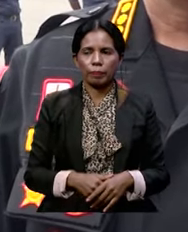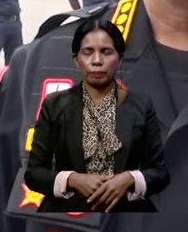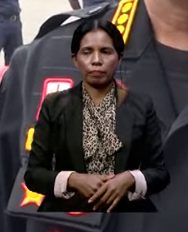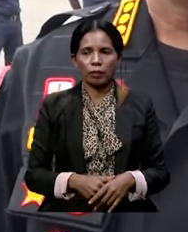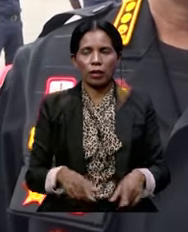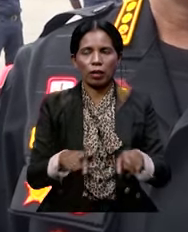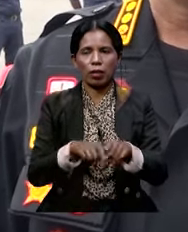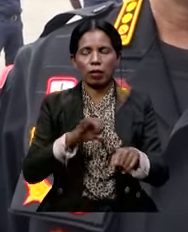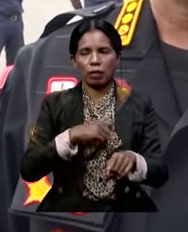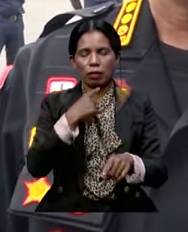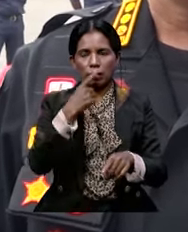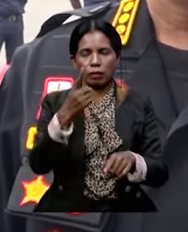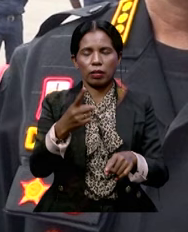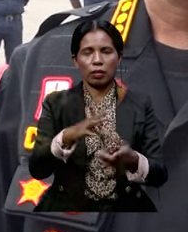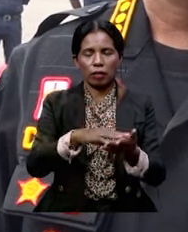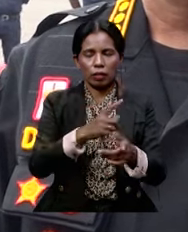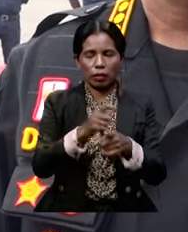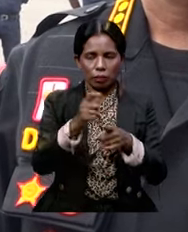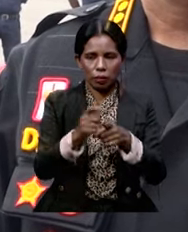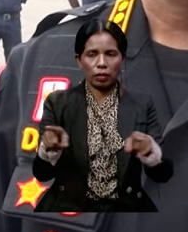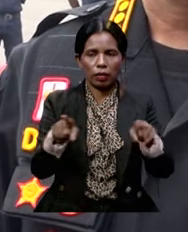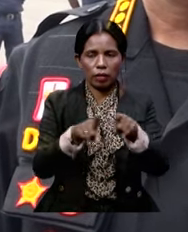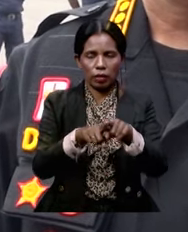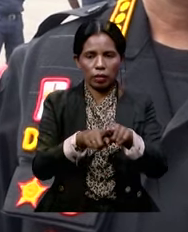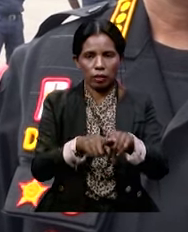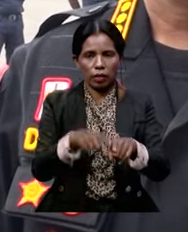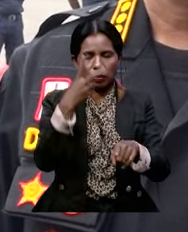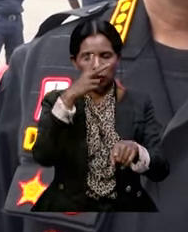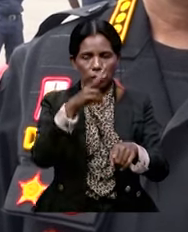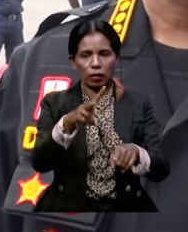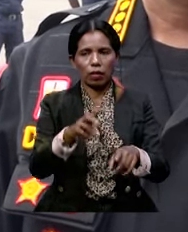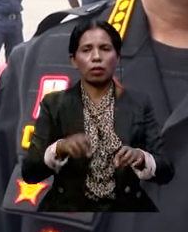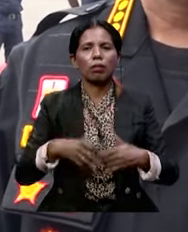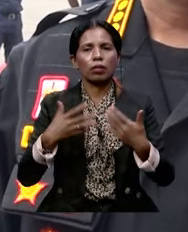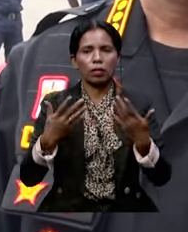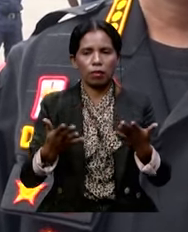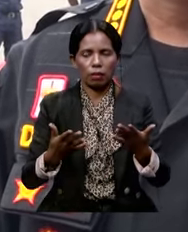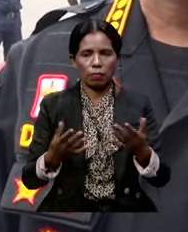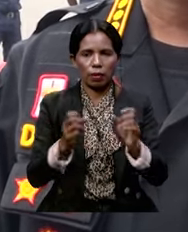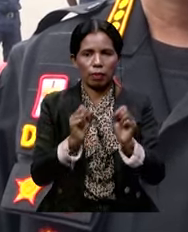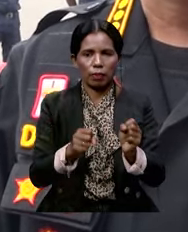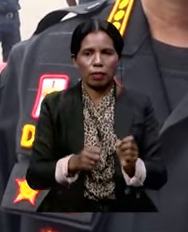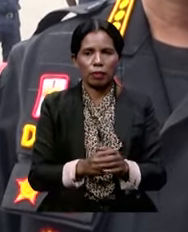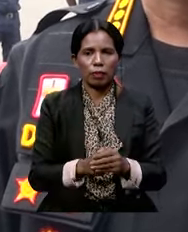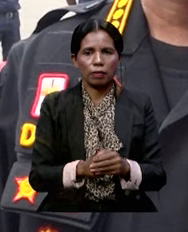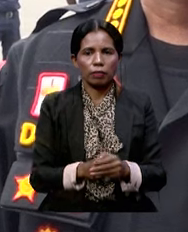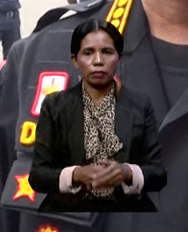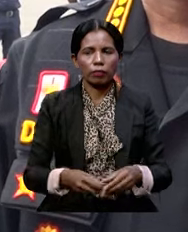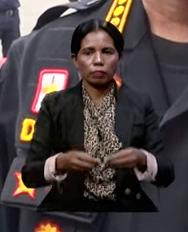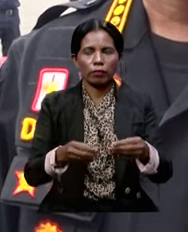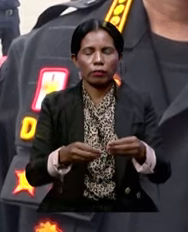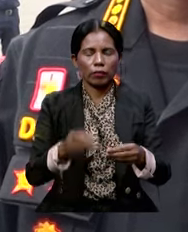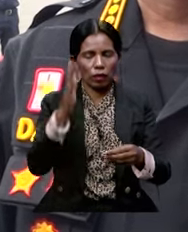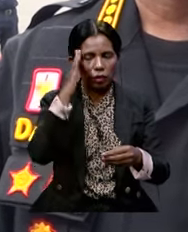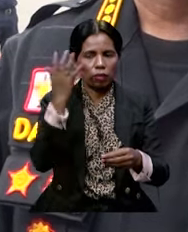Ana so ya tete ba kursu sira ana sana ne kursu be atualizasam. Po insama ka bele fohano sira na